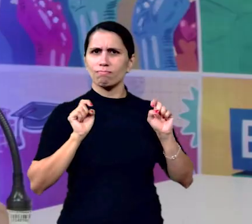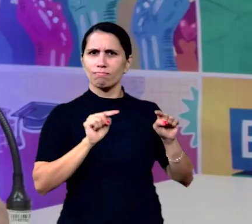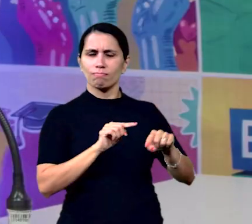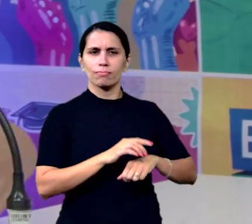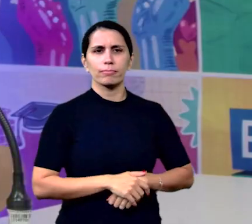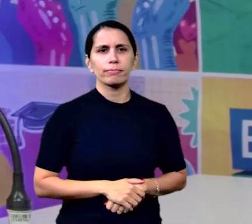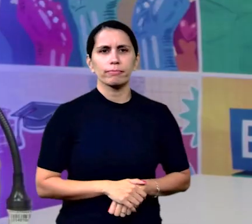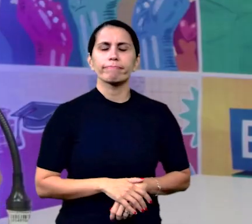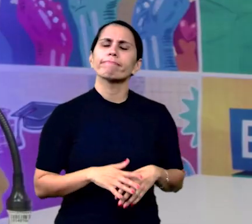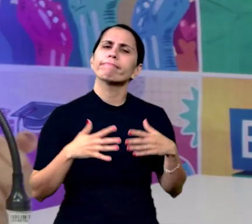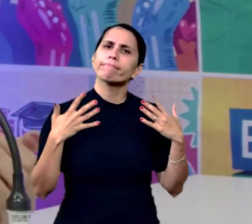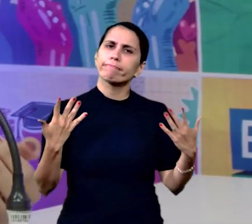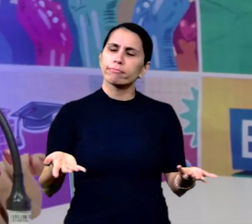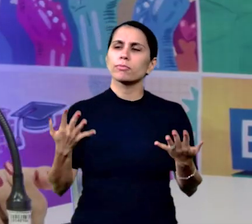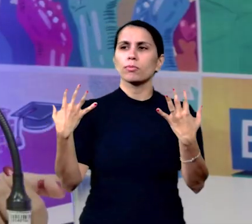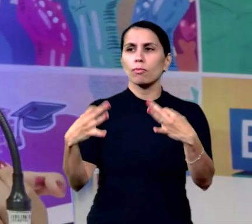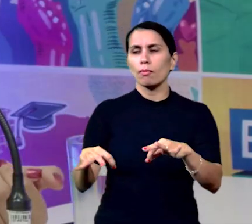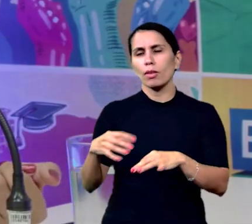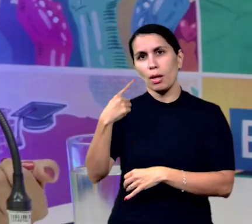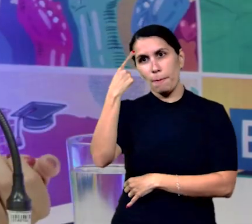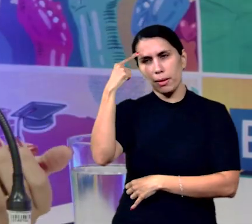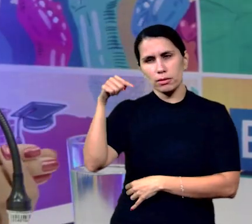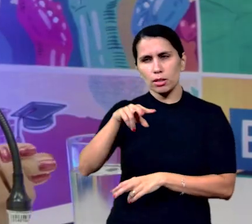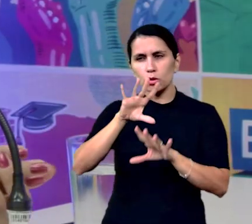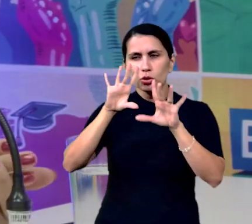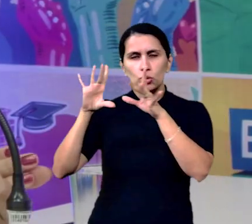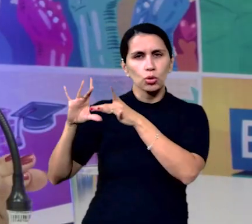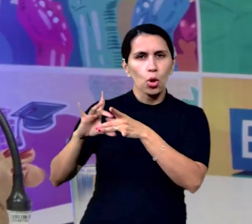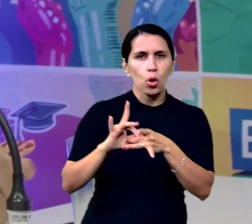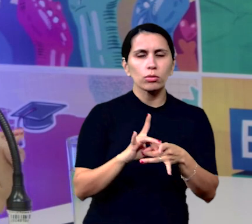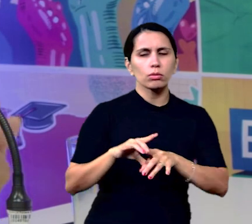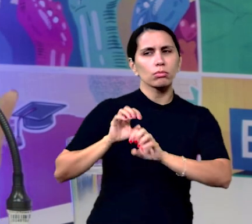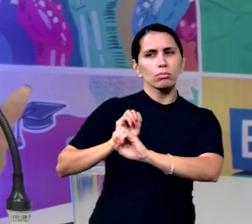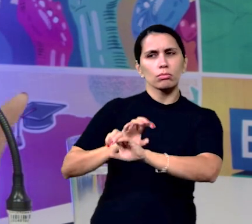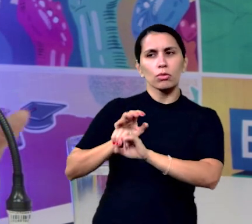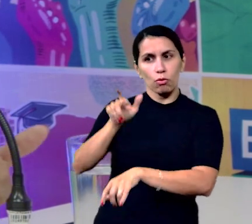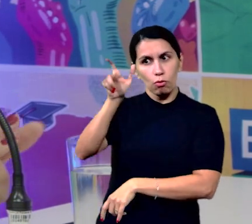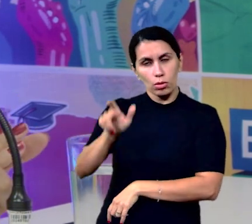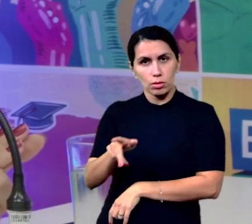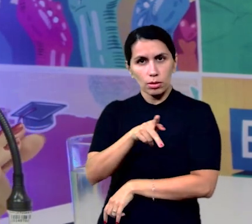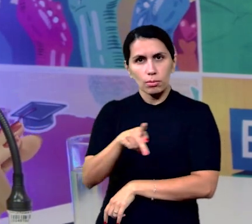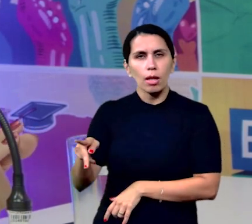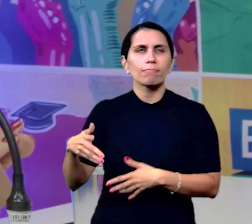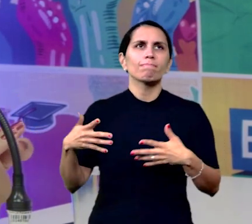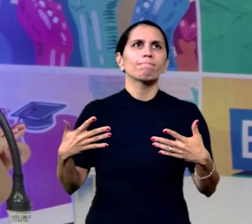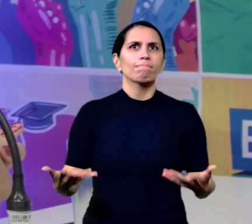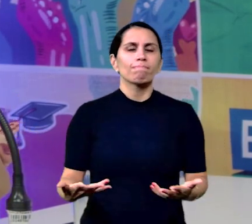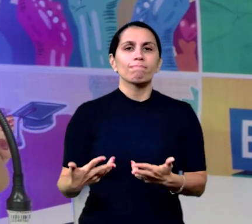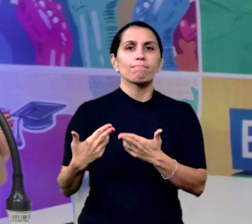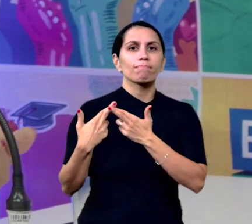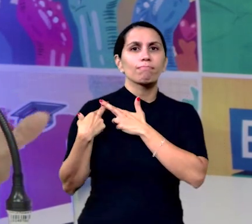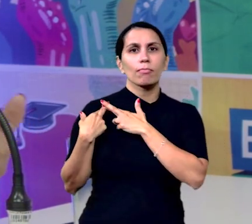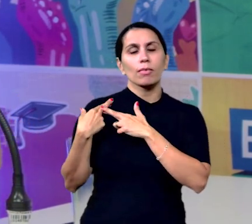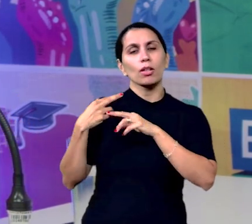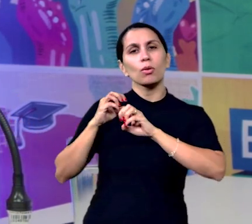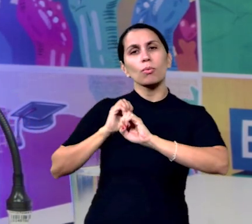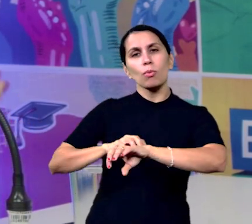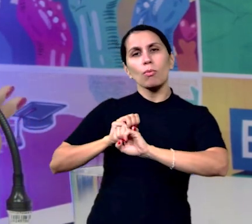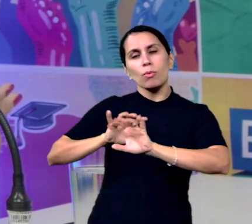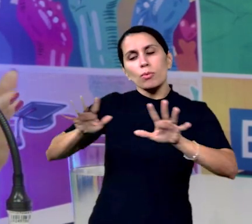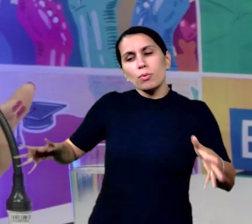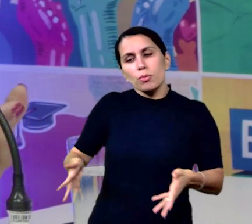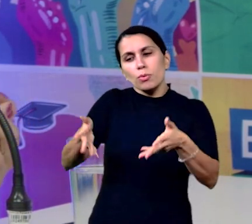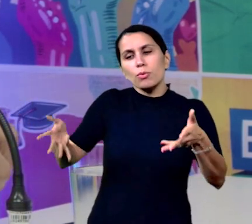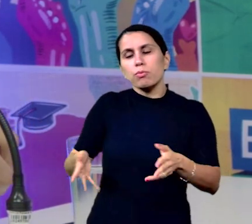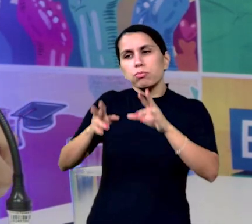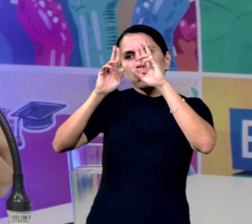E pensando nessa questão da educação, né, você como professora, qual o papel da educação para